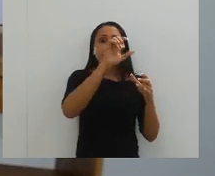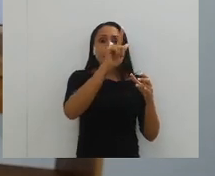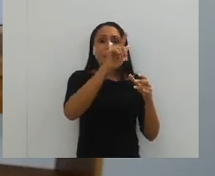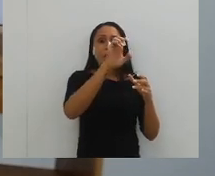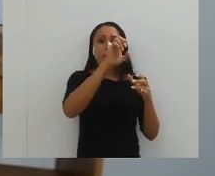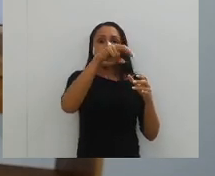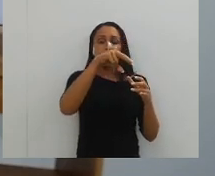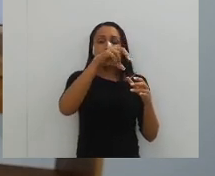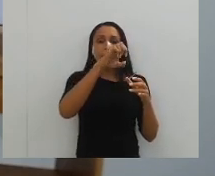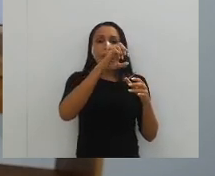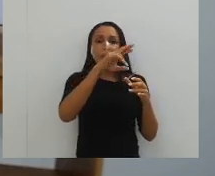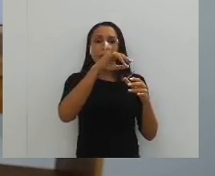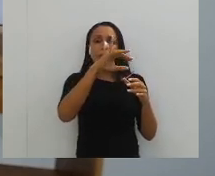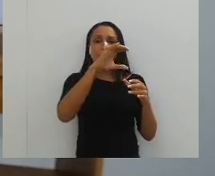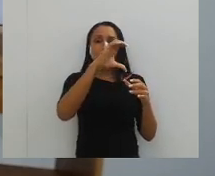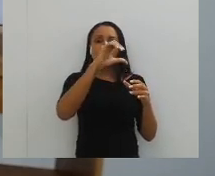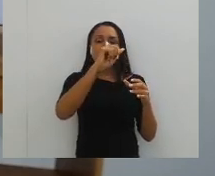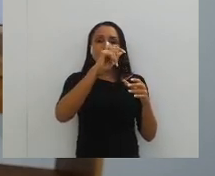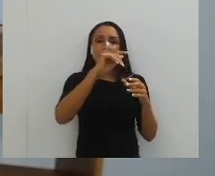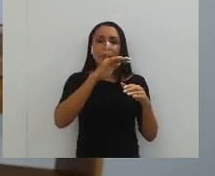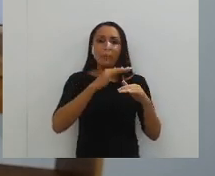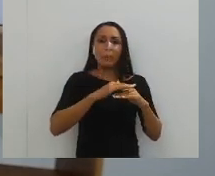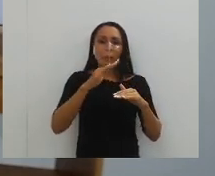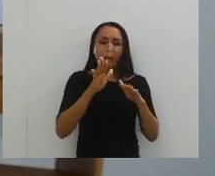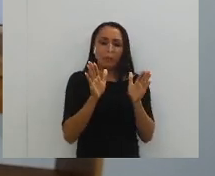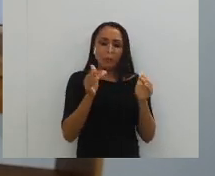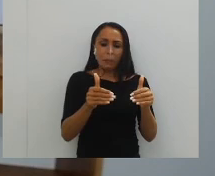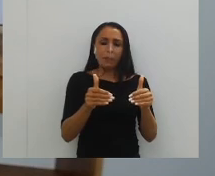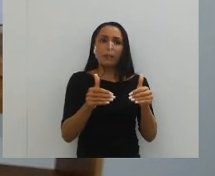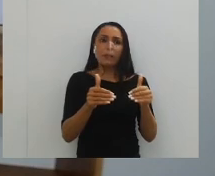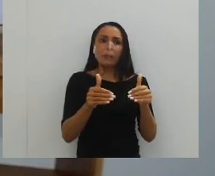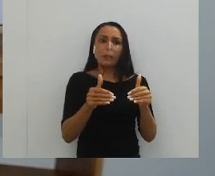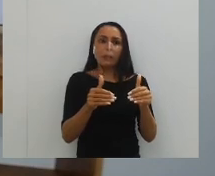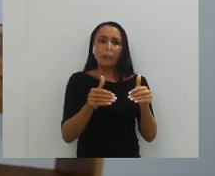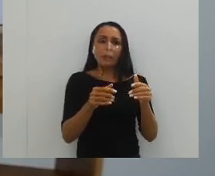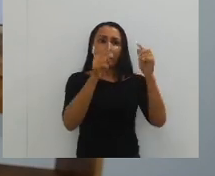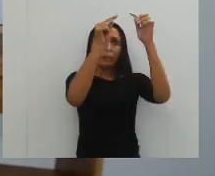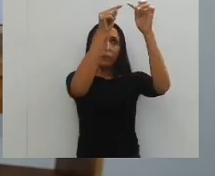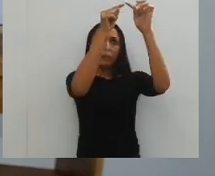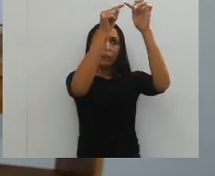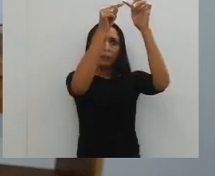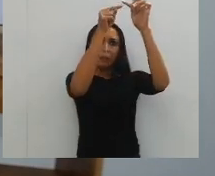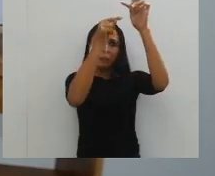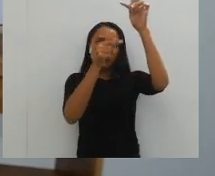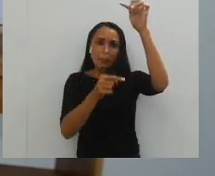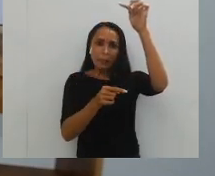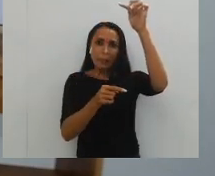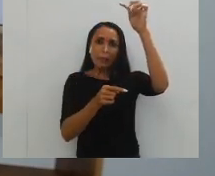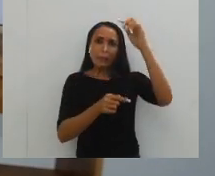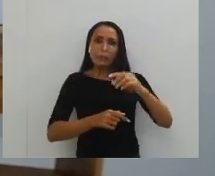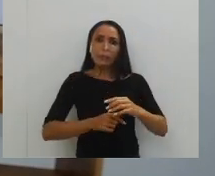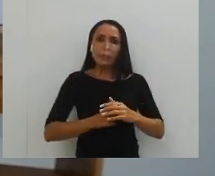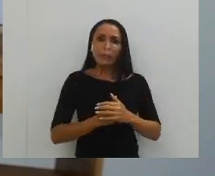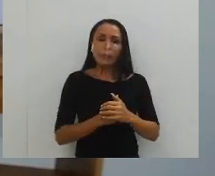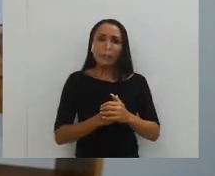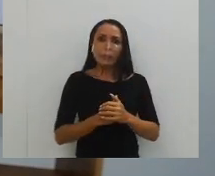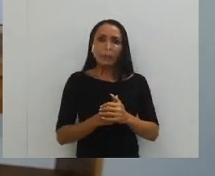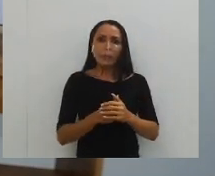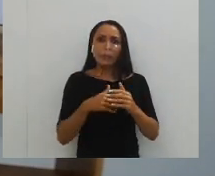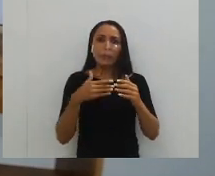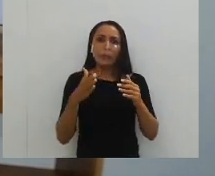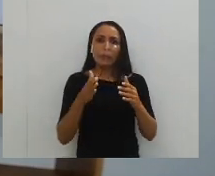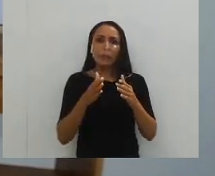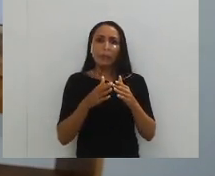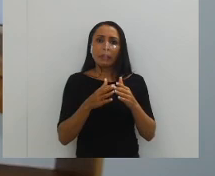mim, para a categoria mais específica. Para a categoria mais específica. Aí essa